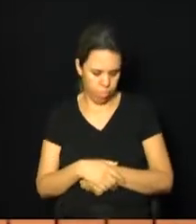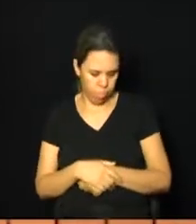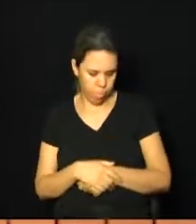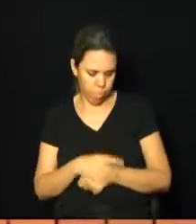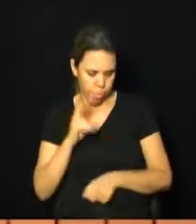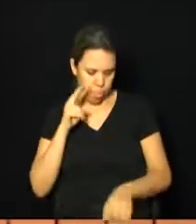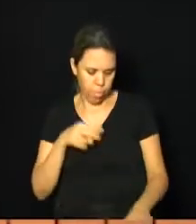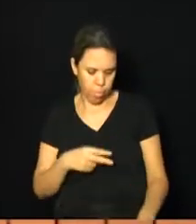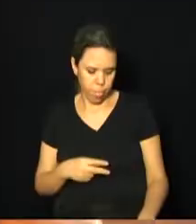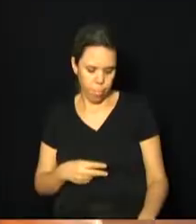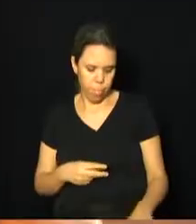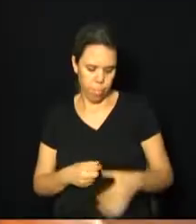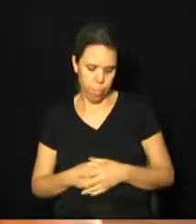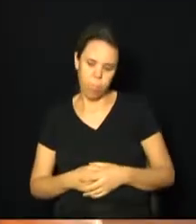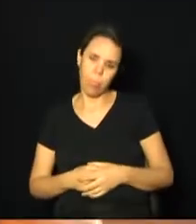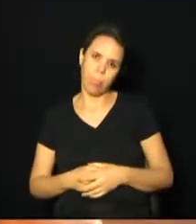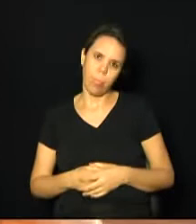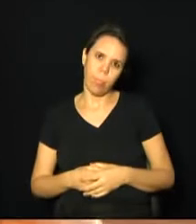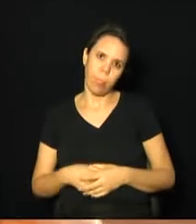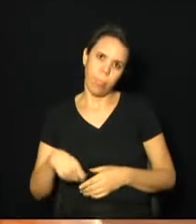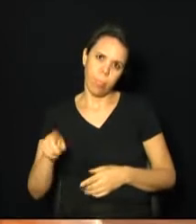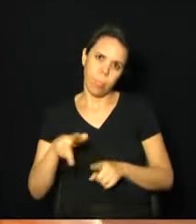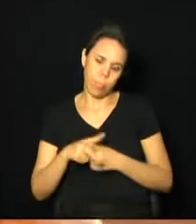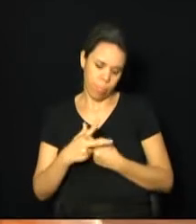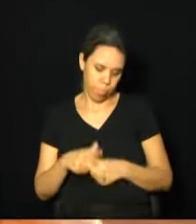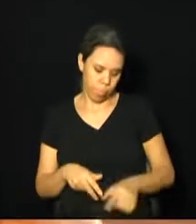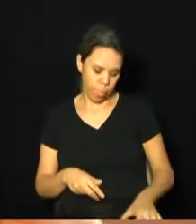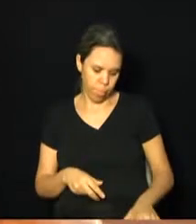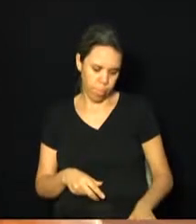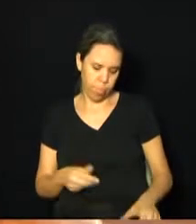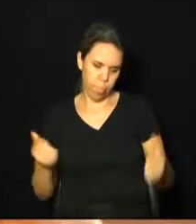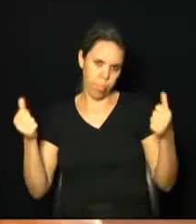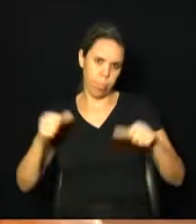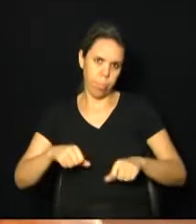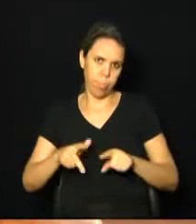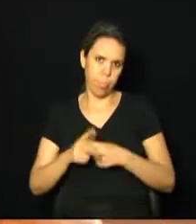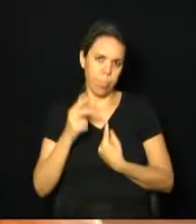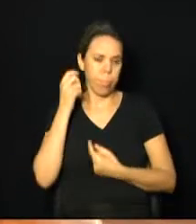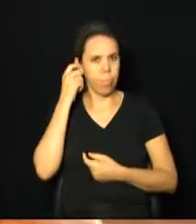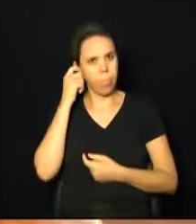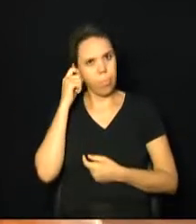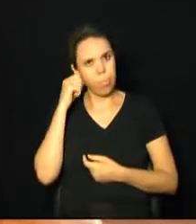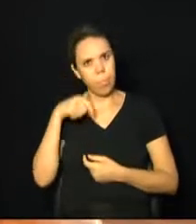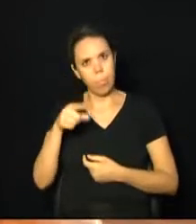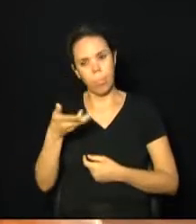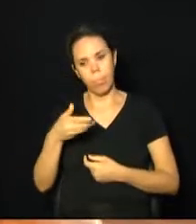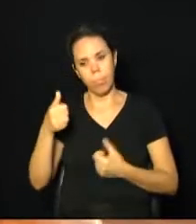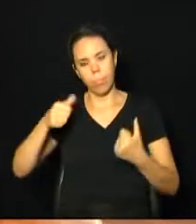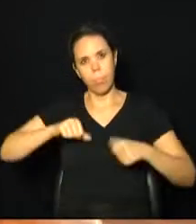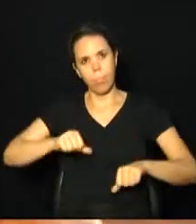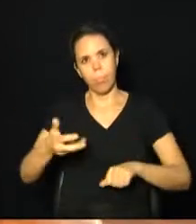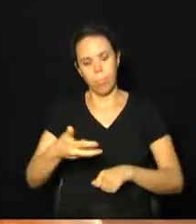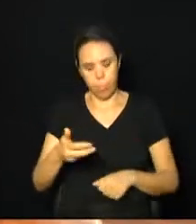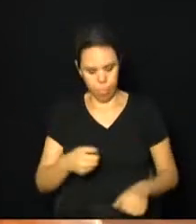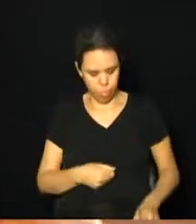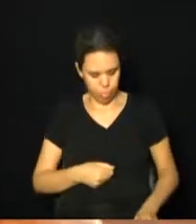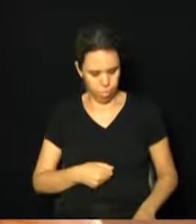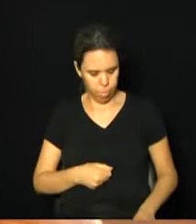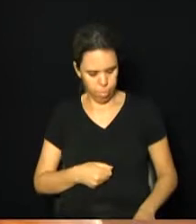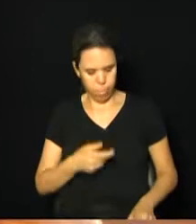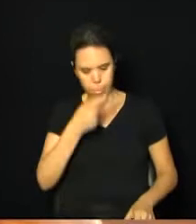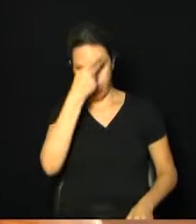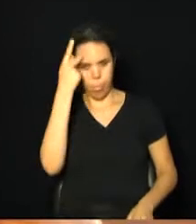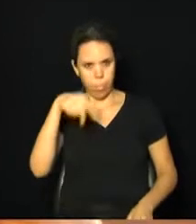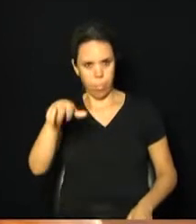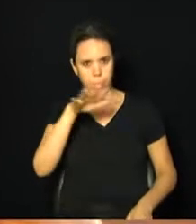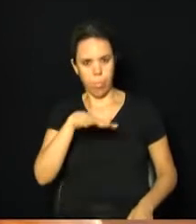gente faz manutenção na estrada, é pior ainda. Aí que eles abusam da velocidade, e são pessoas